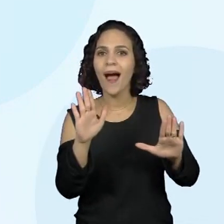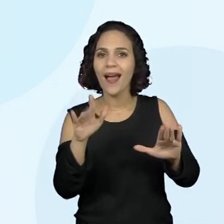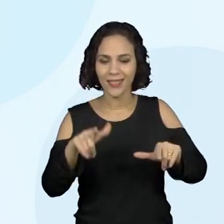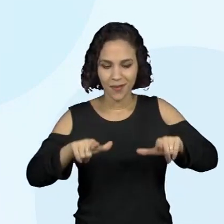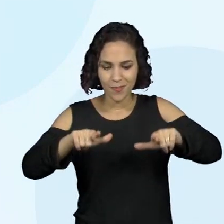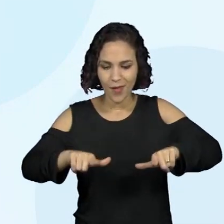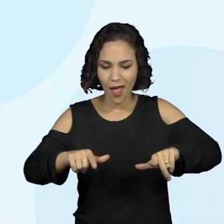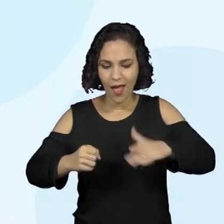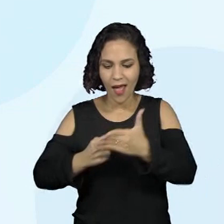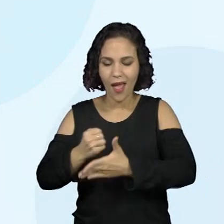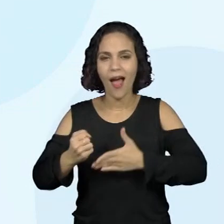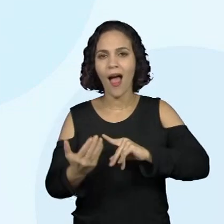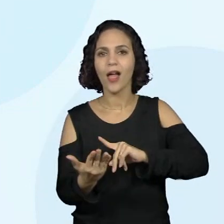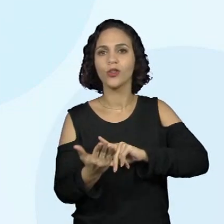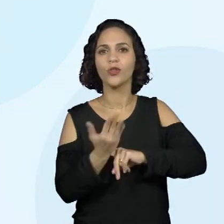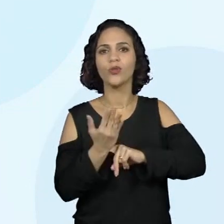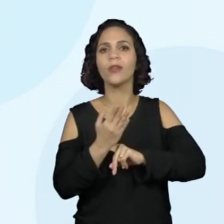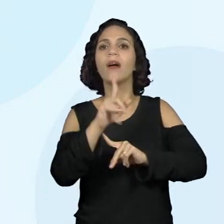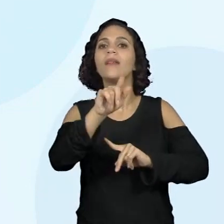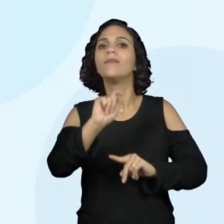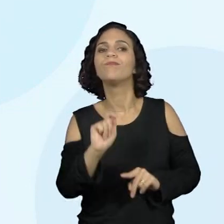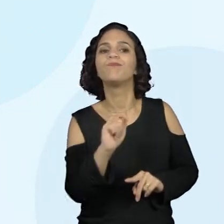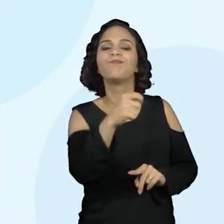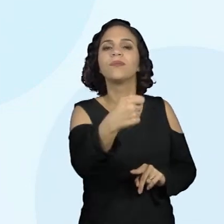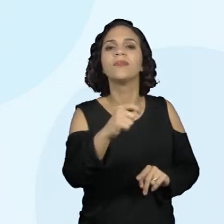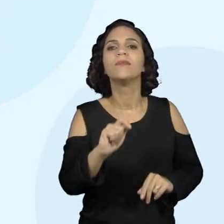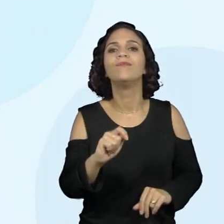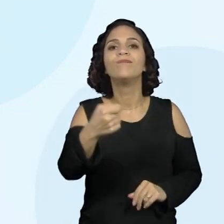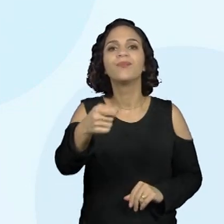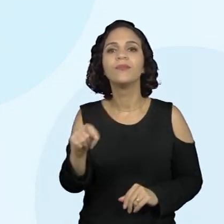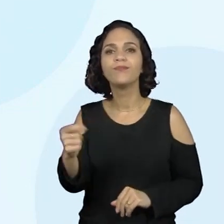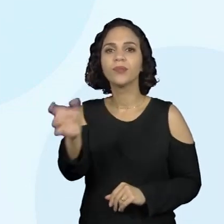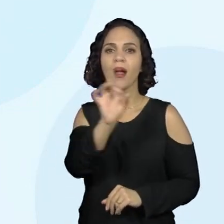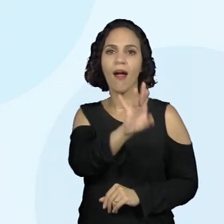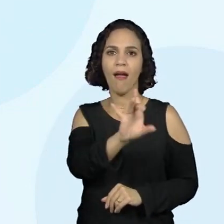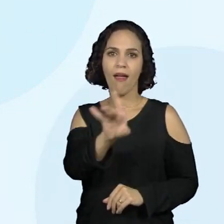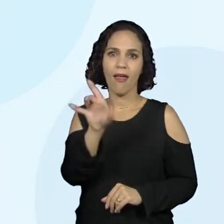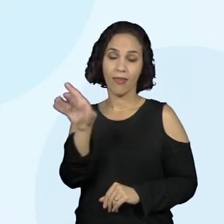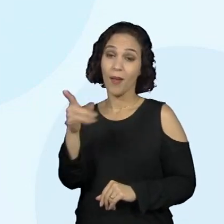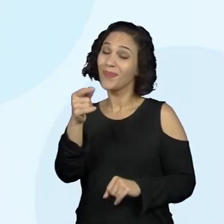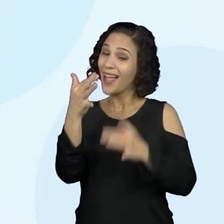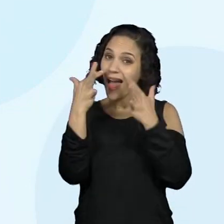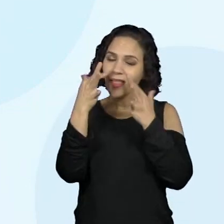nos ajuda a nomear a pirâmide. Atenção para a base, atenção!